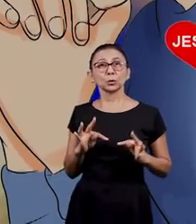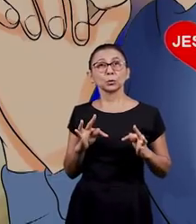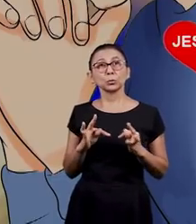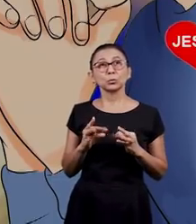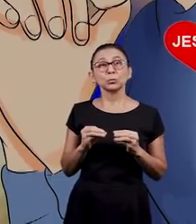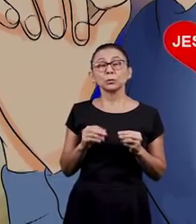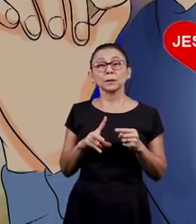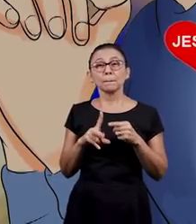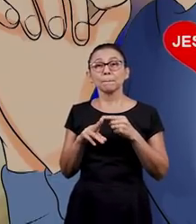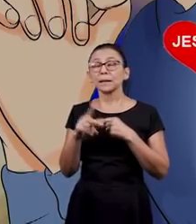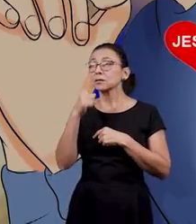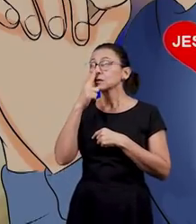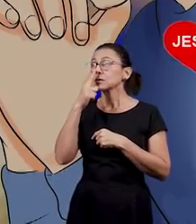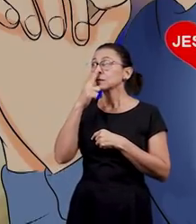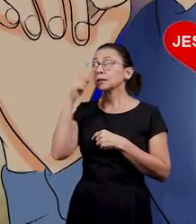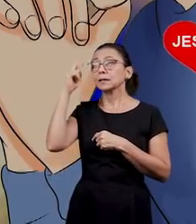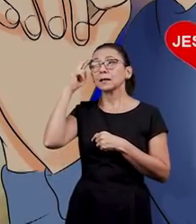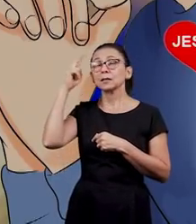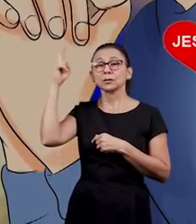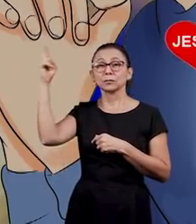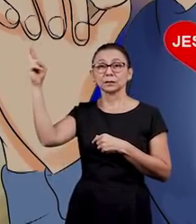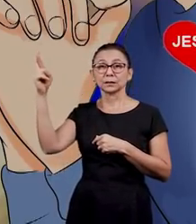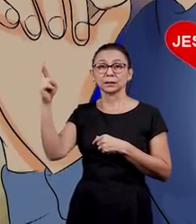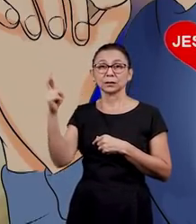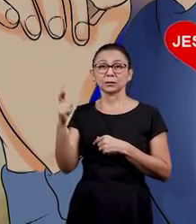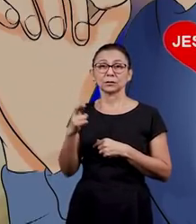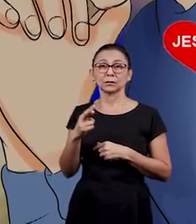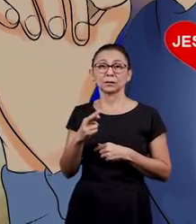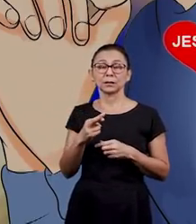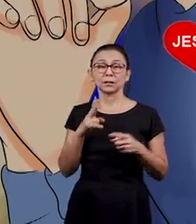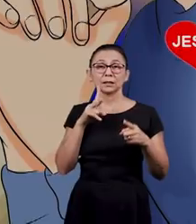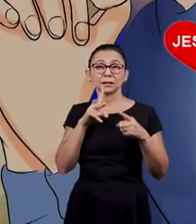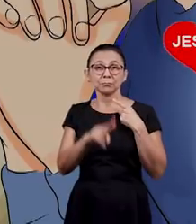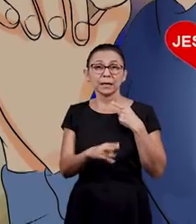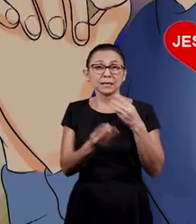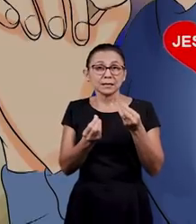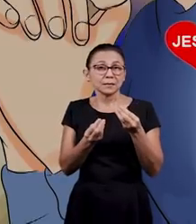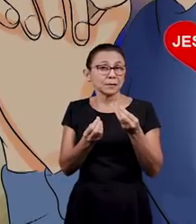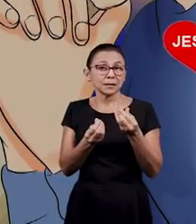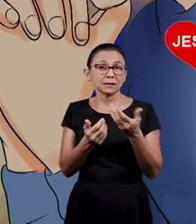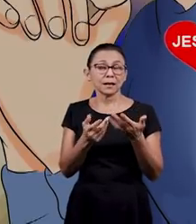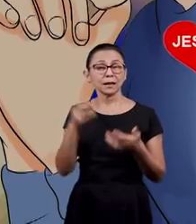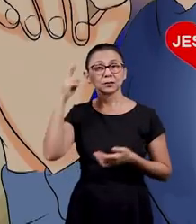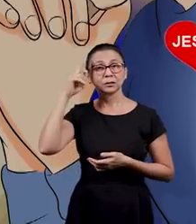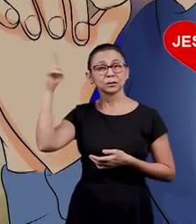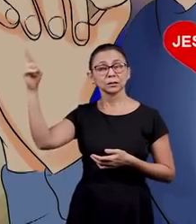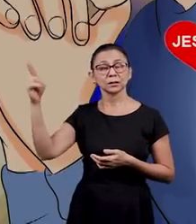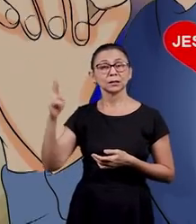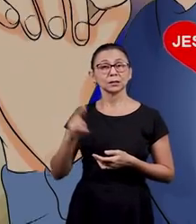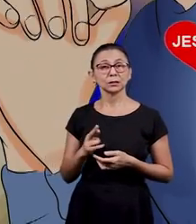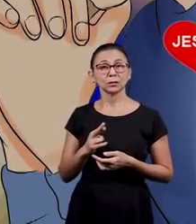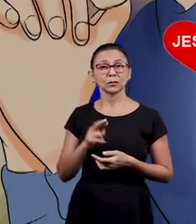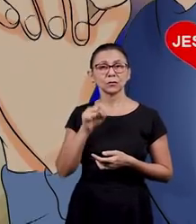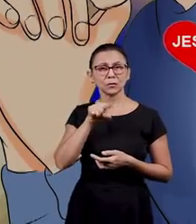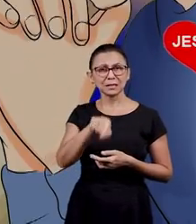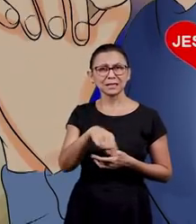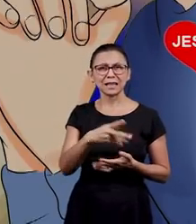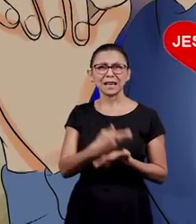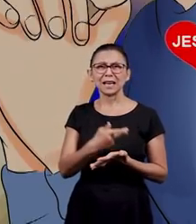estejamos próximos do Senhor para ouvir a sua voz. Então é necessário que você se ajoelhe no